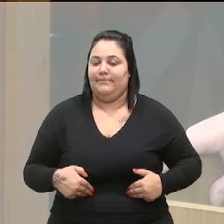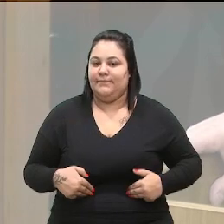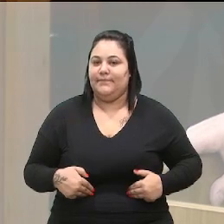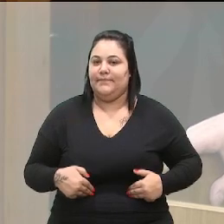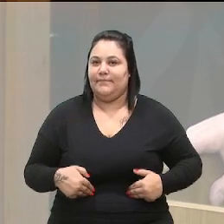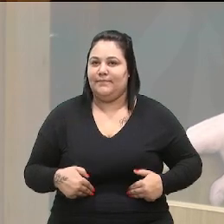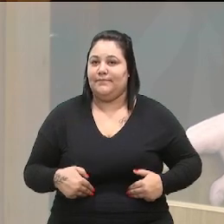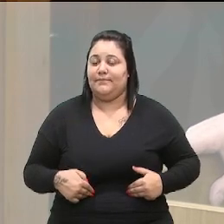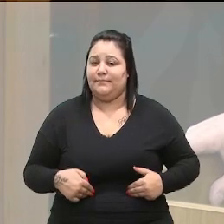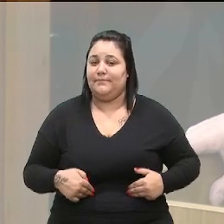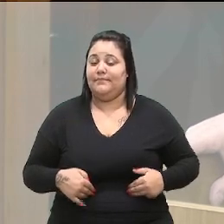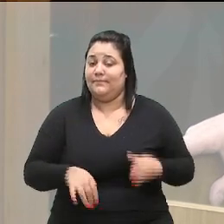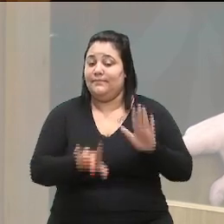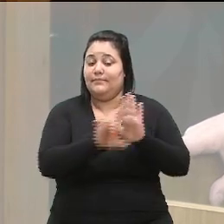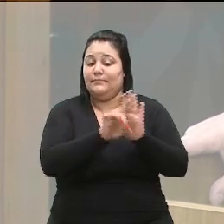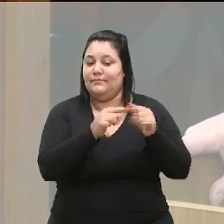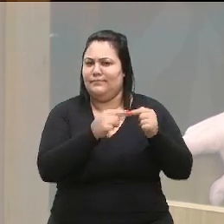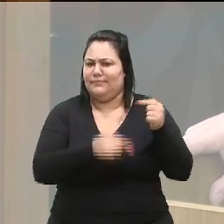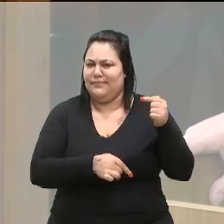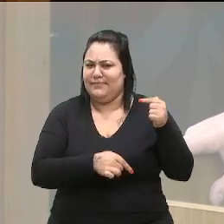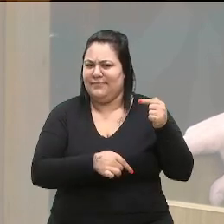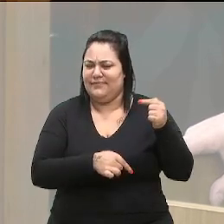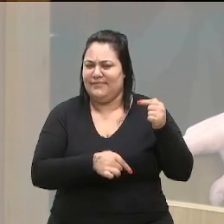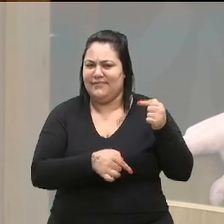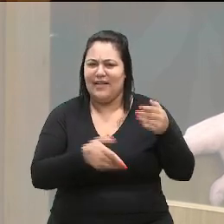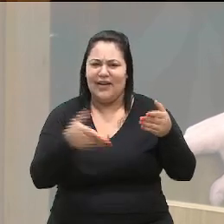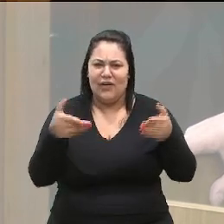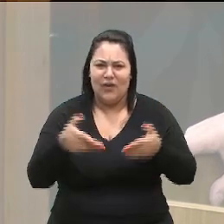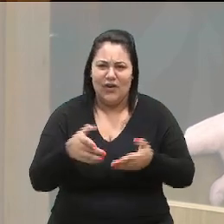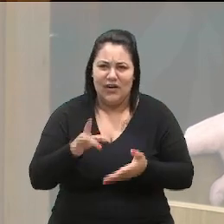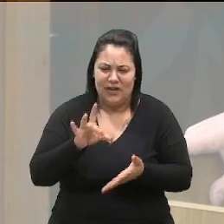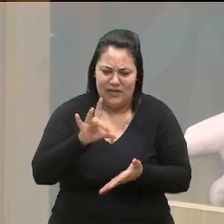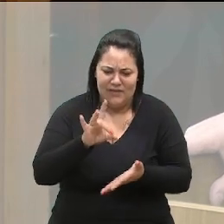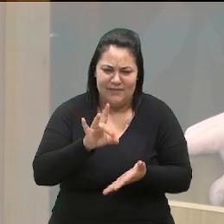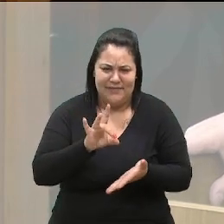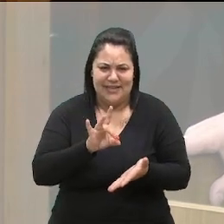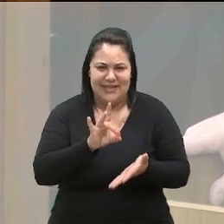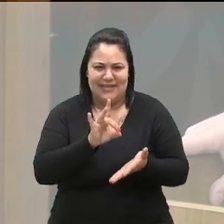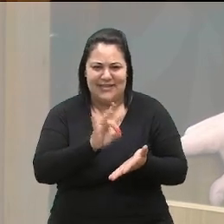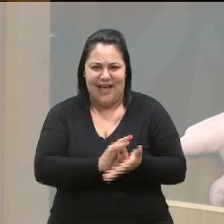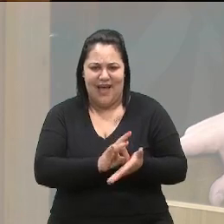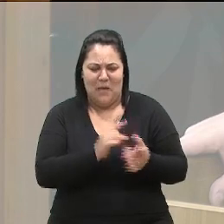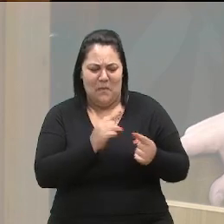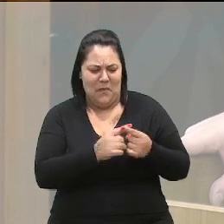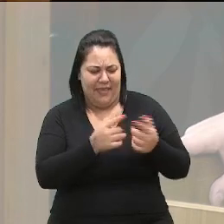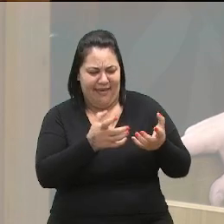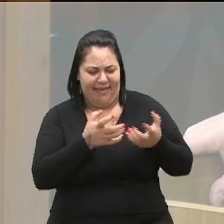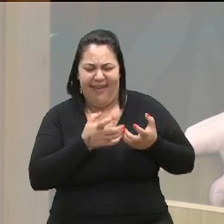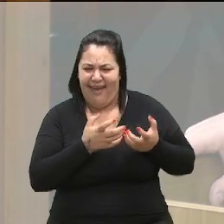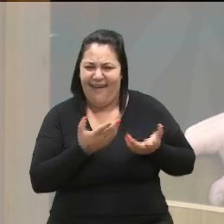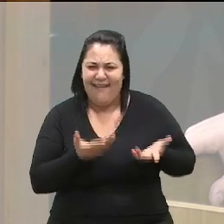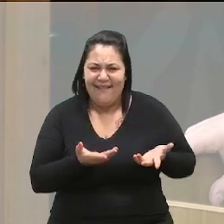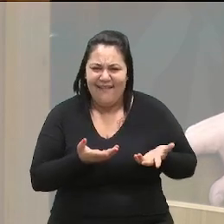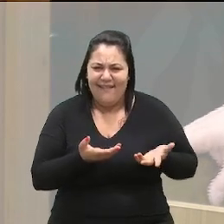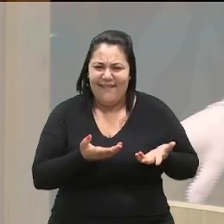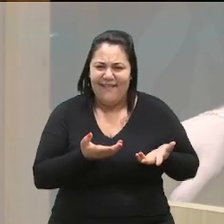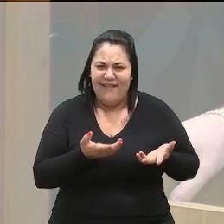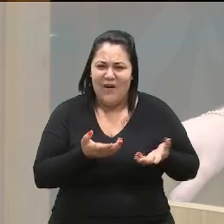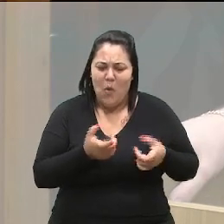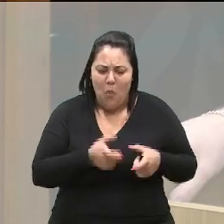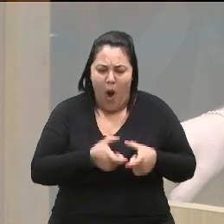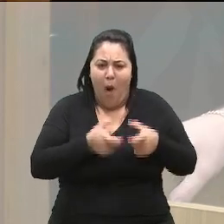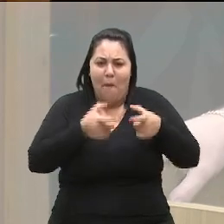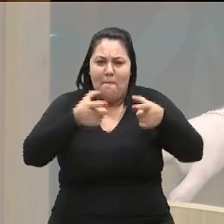ilegal decretar a bel prazer um aumento nessa questão da